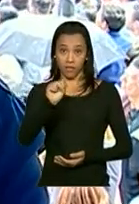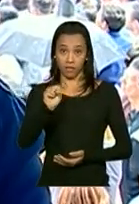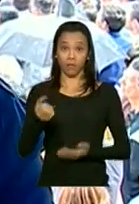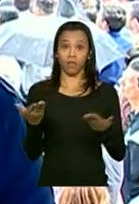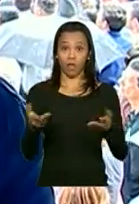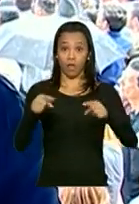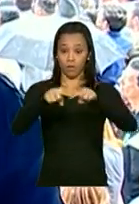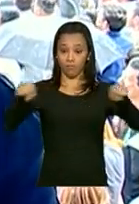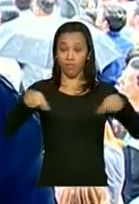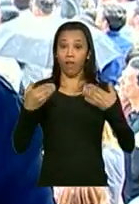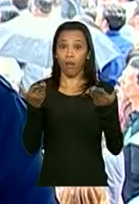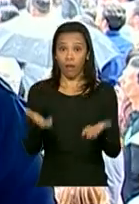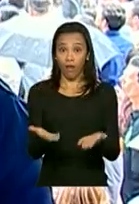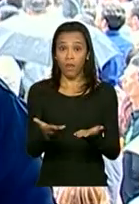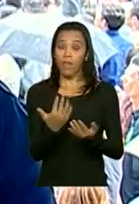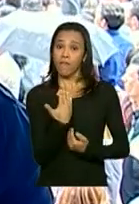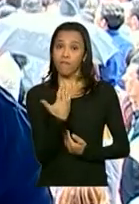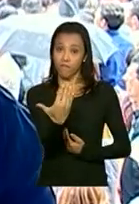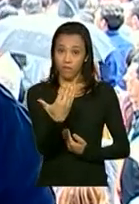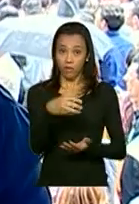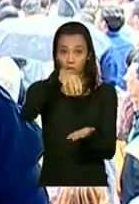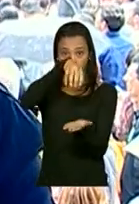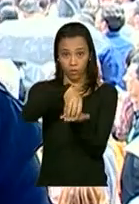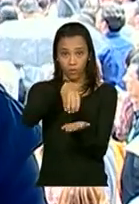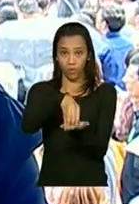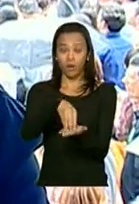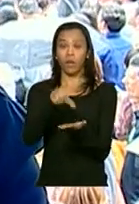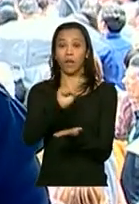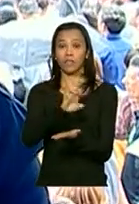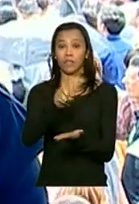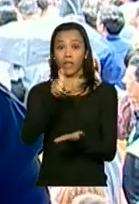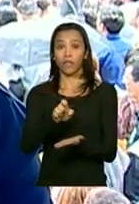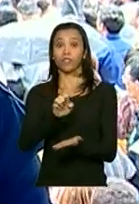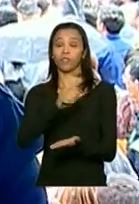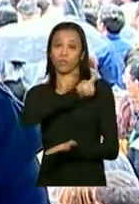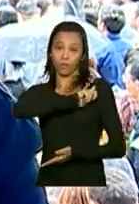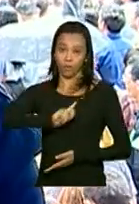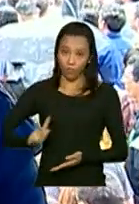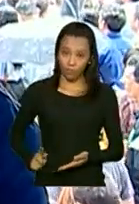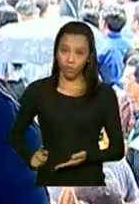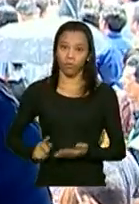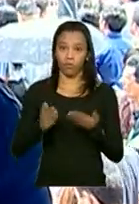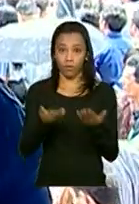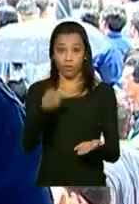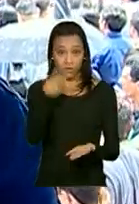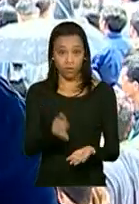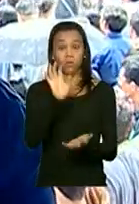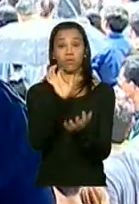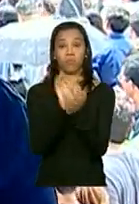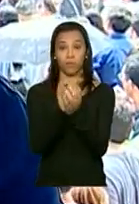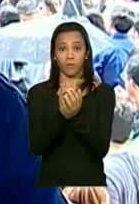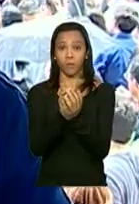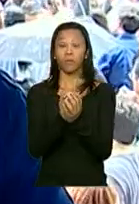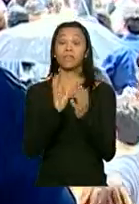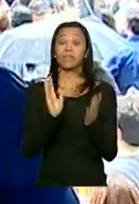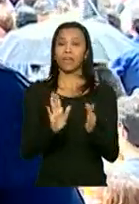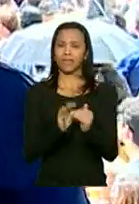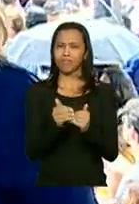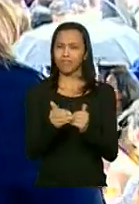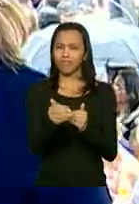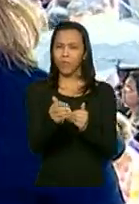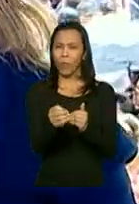aqui na Praça da República em frente ao Palácio do Governo palácio do campo das princesas que é sede do governo de Pernambuco está na reta